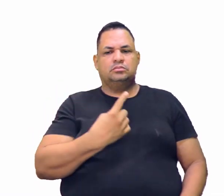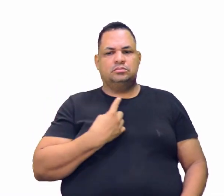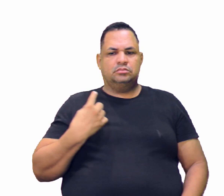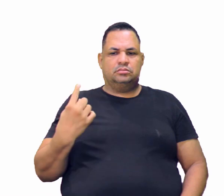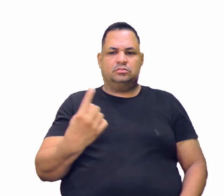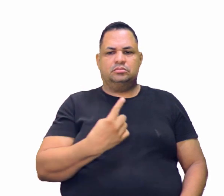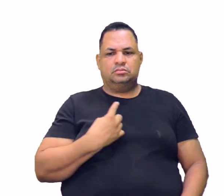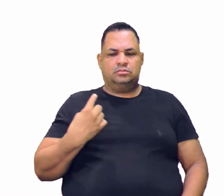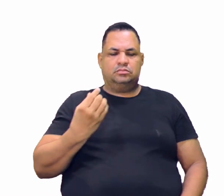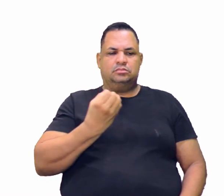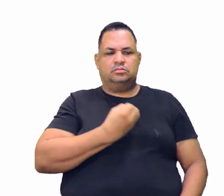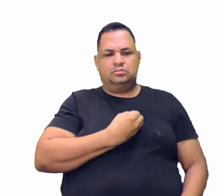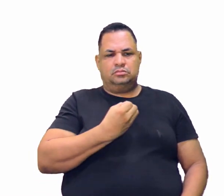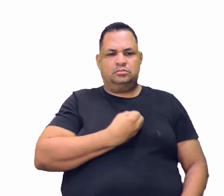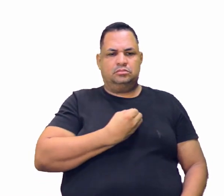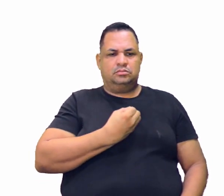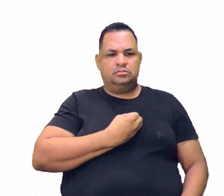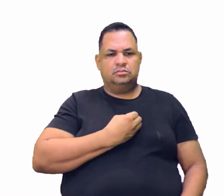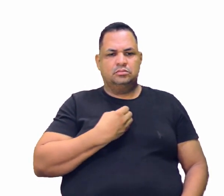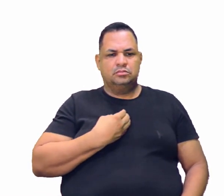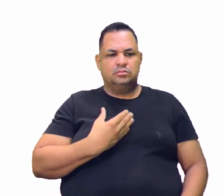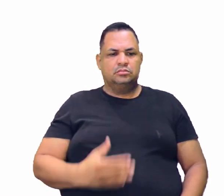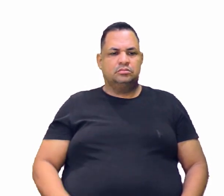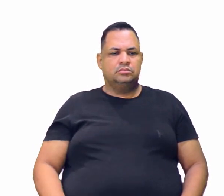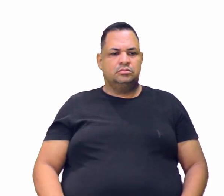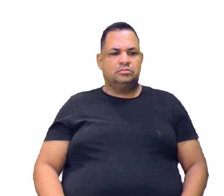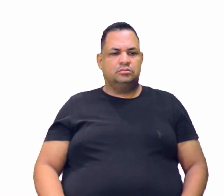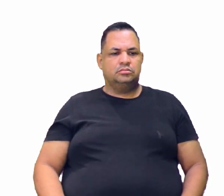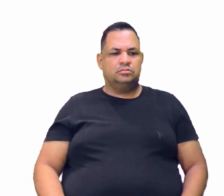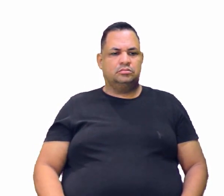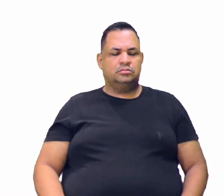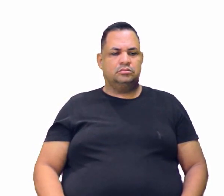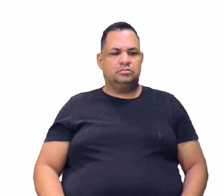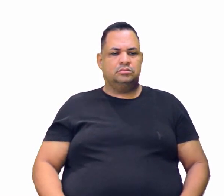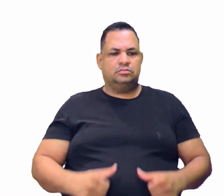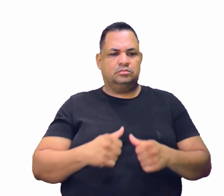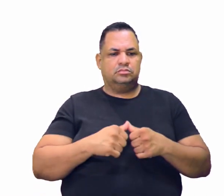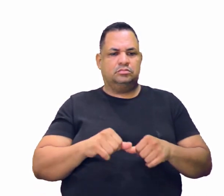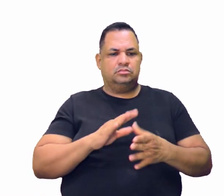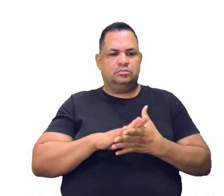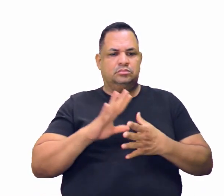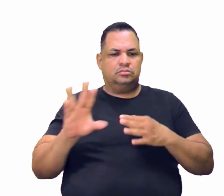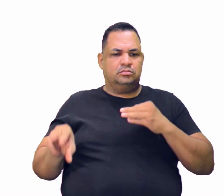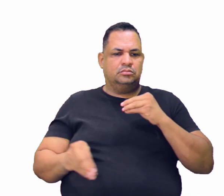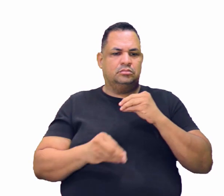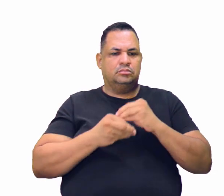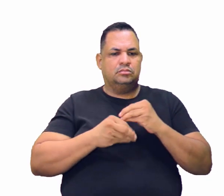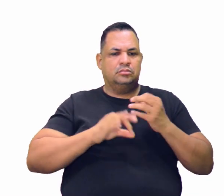foi somente em número. Beleza? Estão inclusos